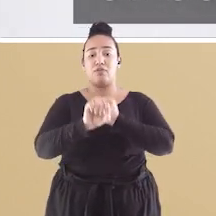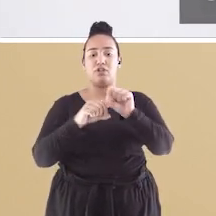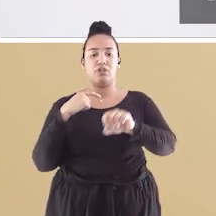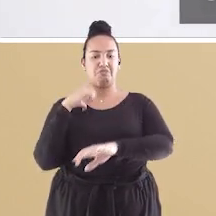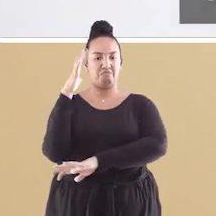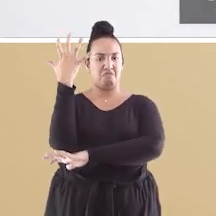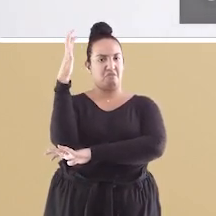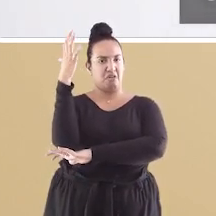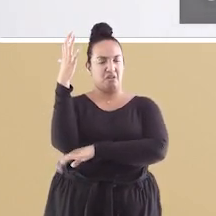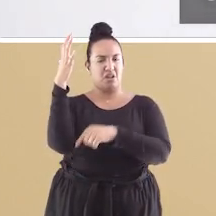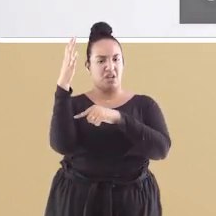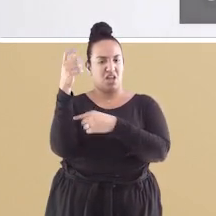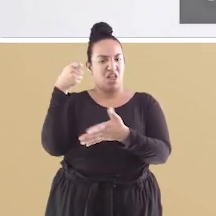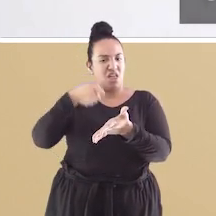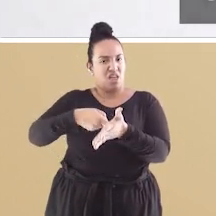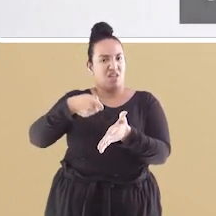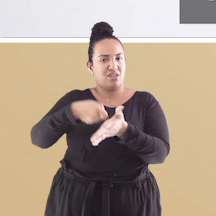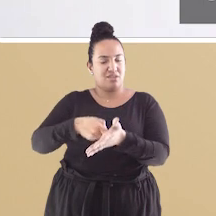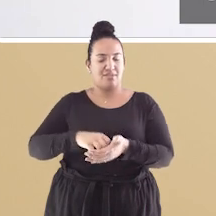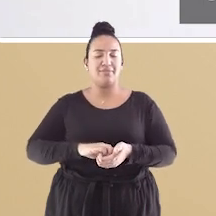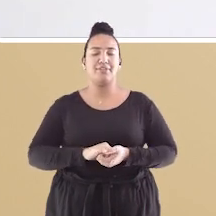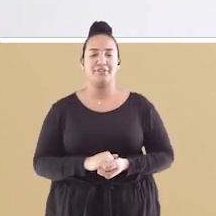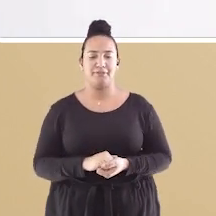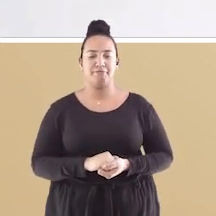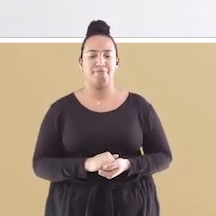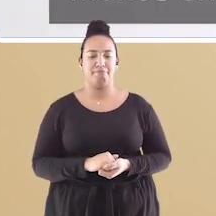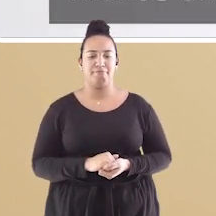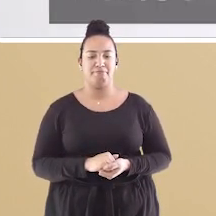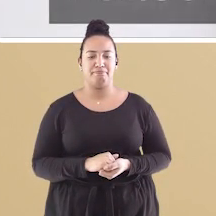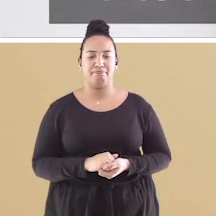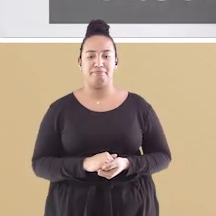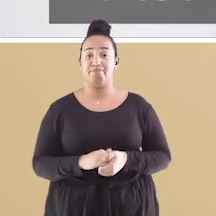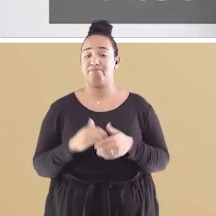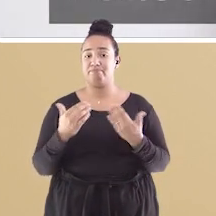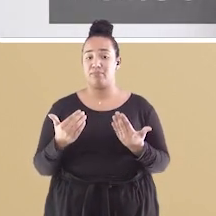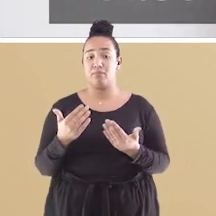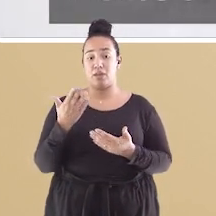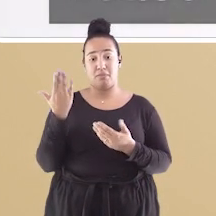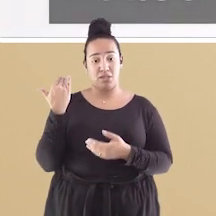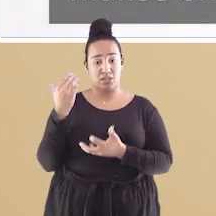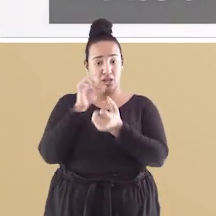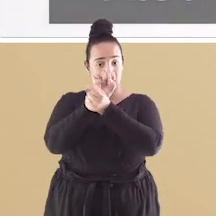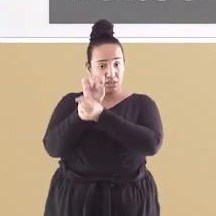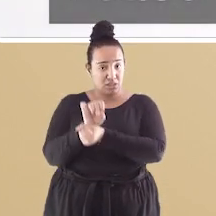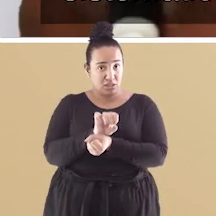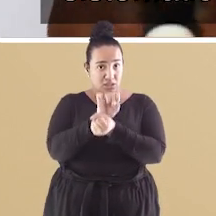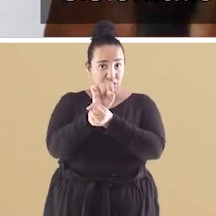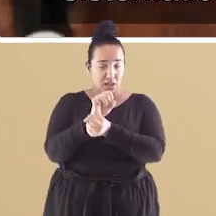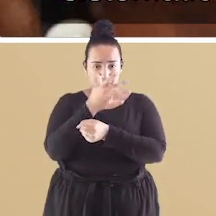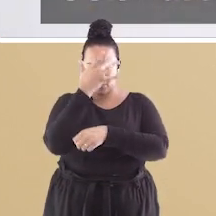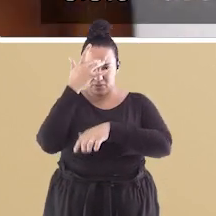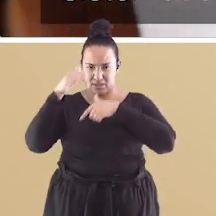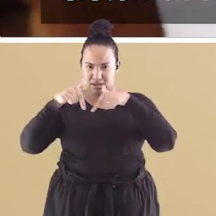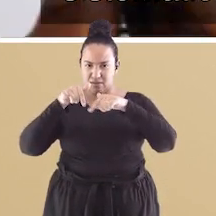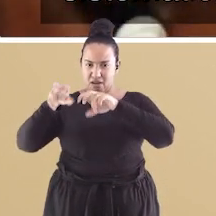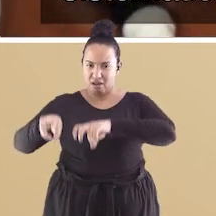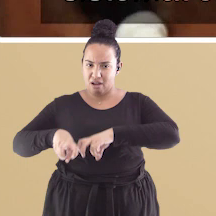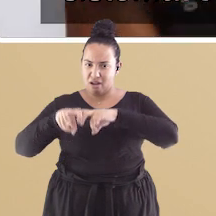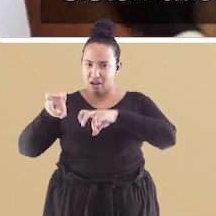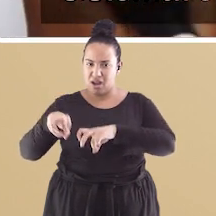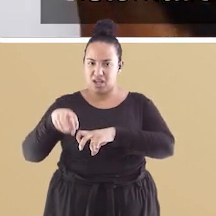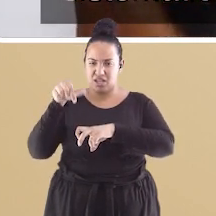arbusto espinhoso e resistente de Canudos. Muitos ex-escravos e trabalhadores rurais